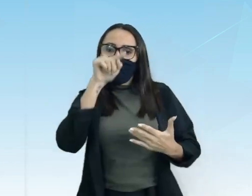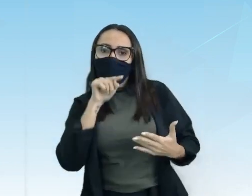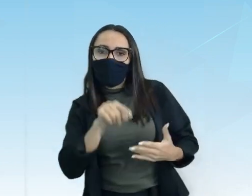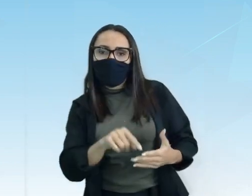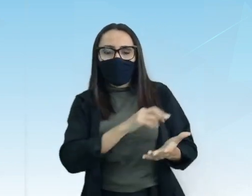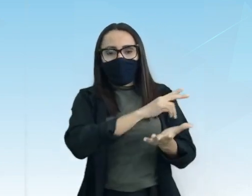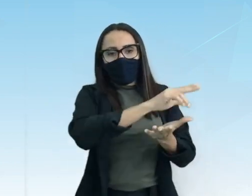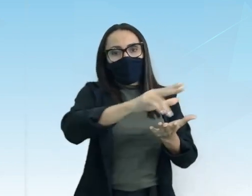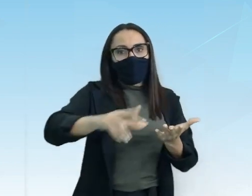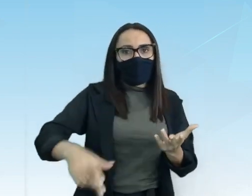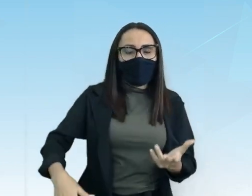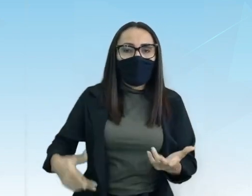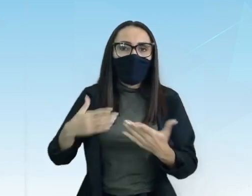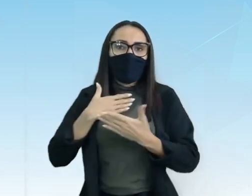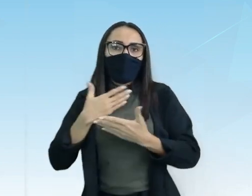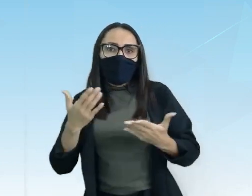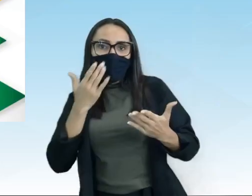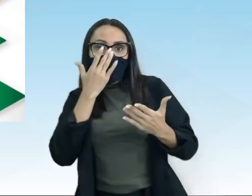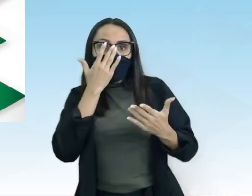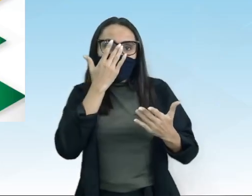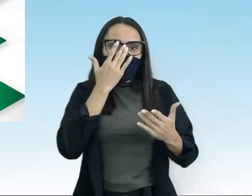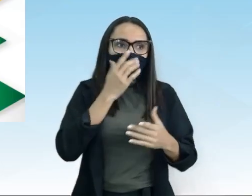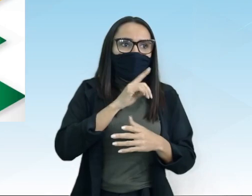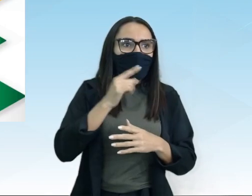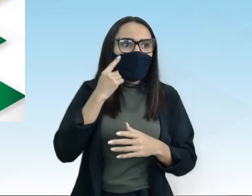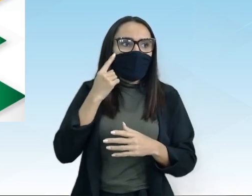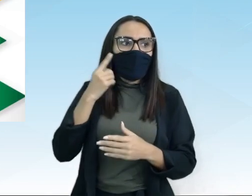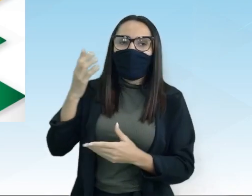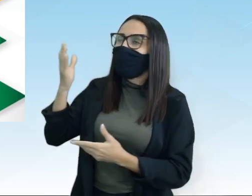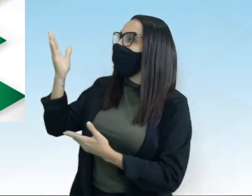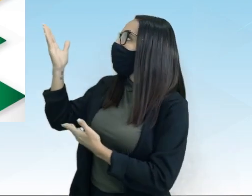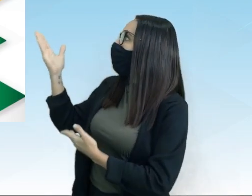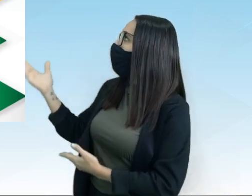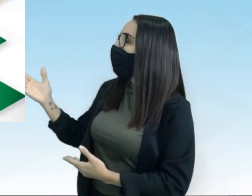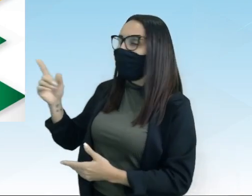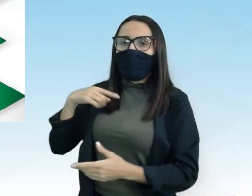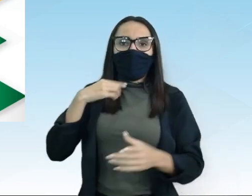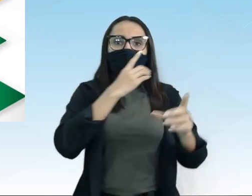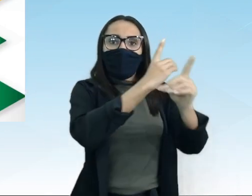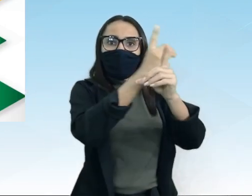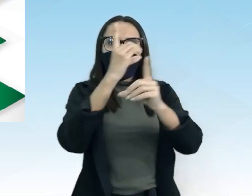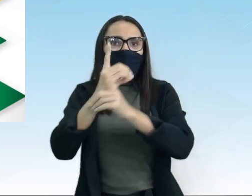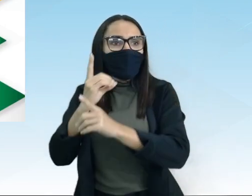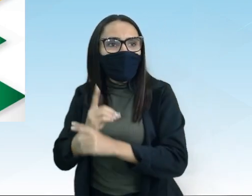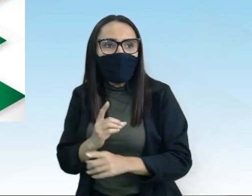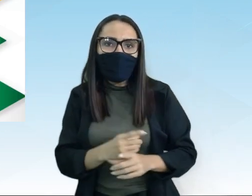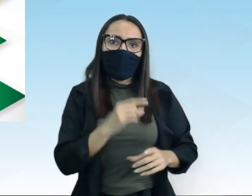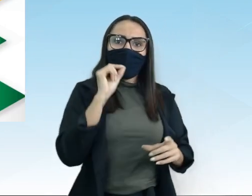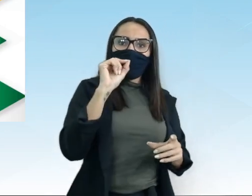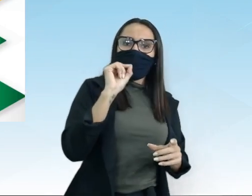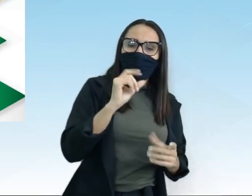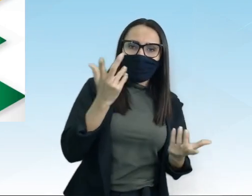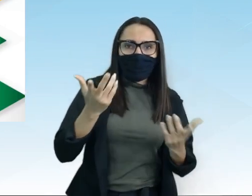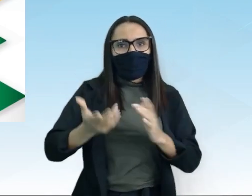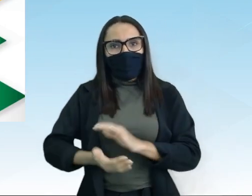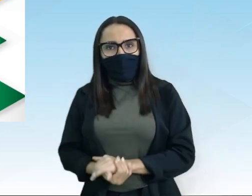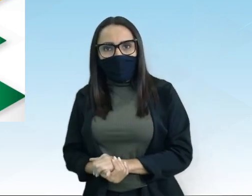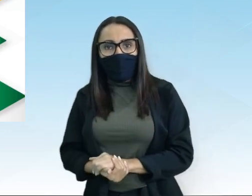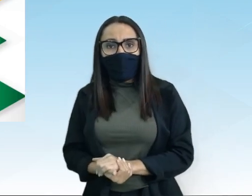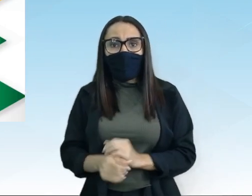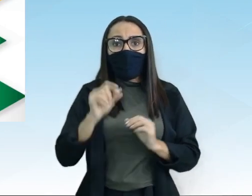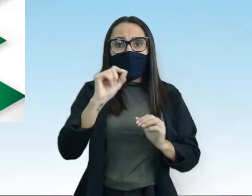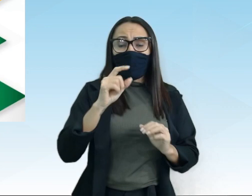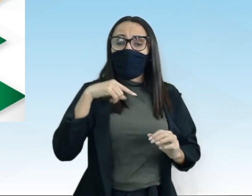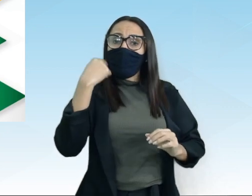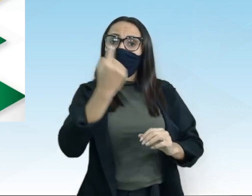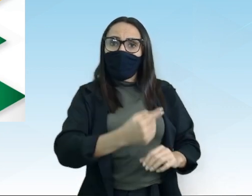entre outros. Então vejam aqui que neste quadrinho nós encontramos aí, vejam só aqui a questão de que